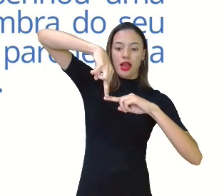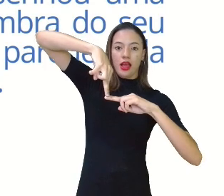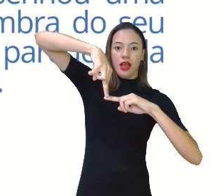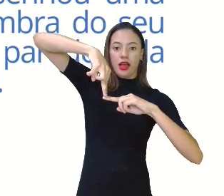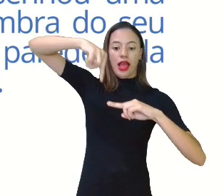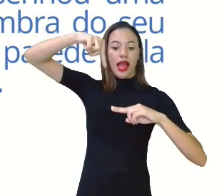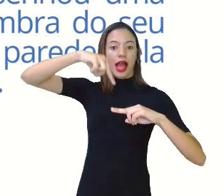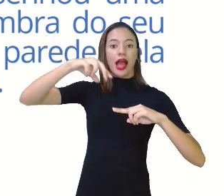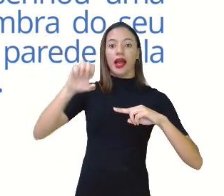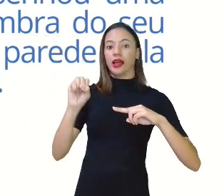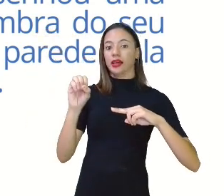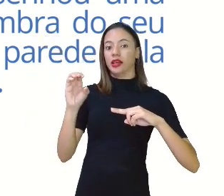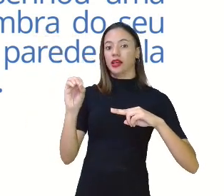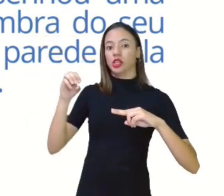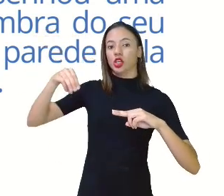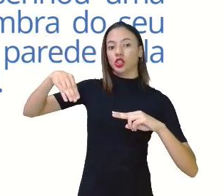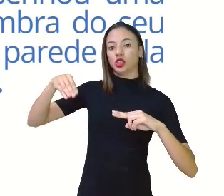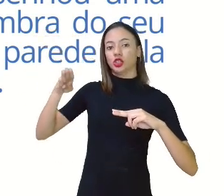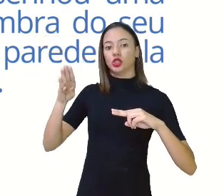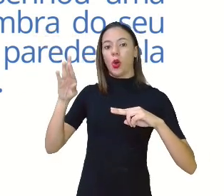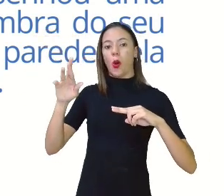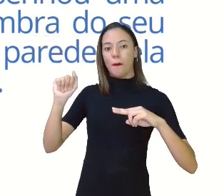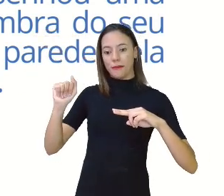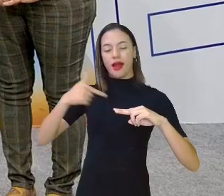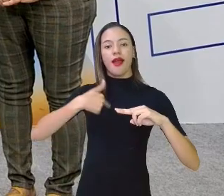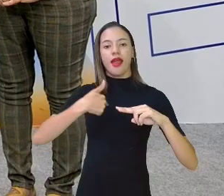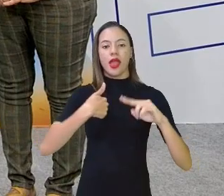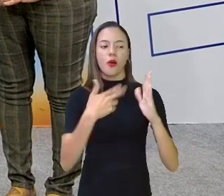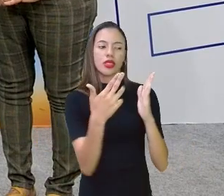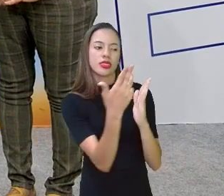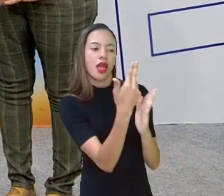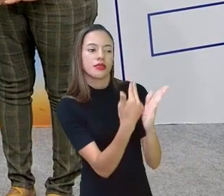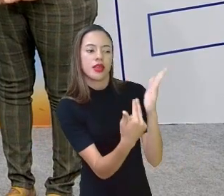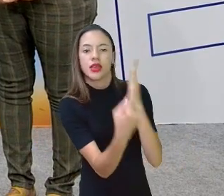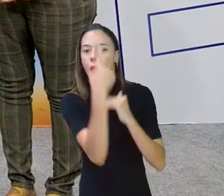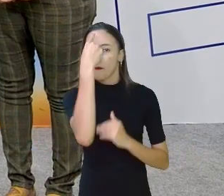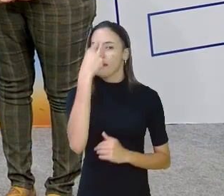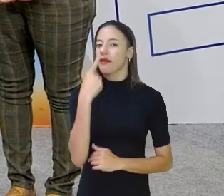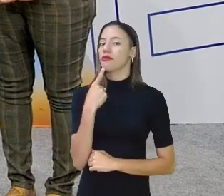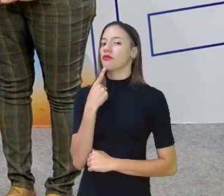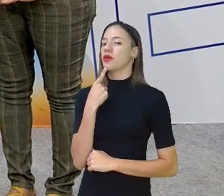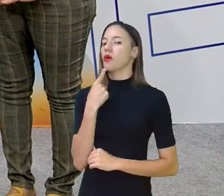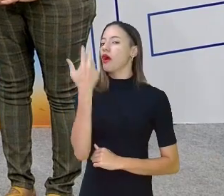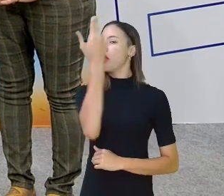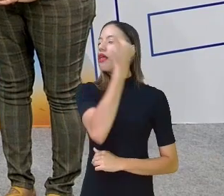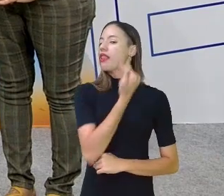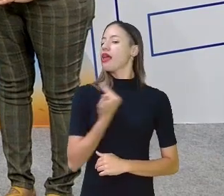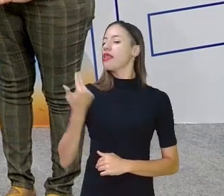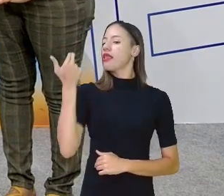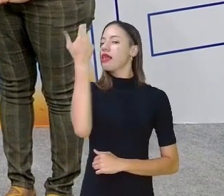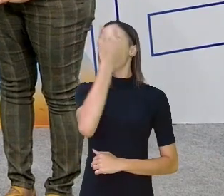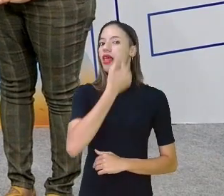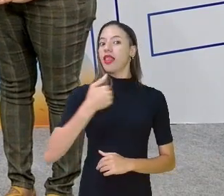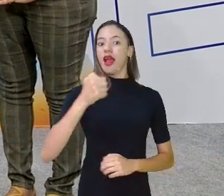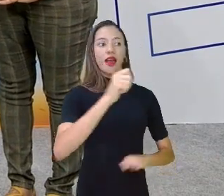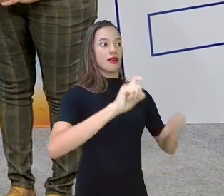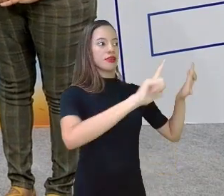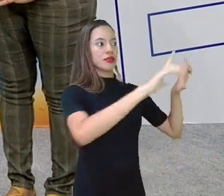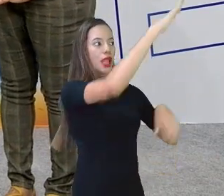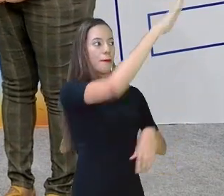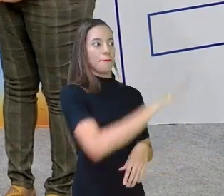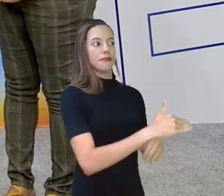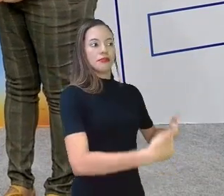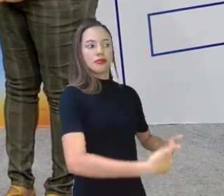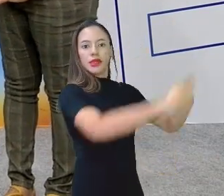dele e eu vou desenhar o perfil dele na parede. Ai, que história romântica,